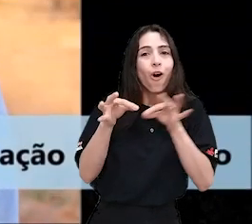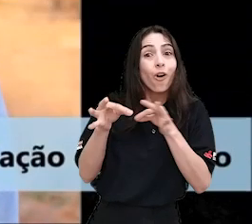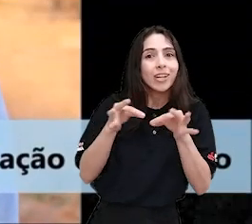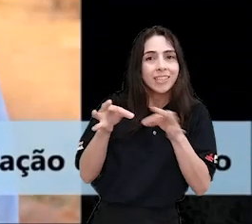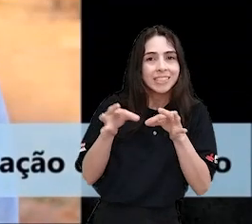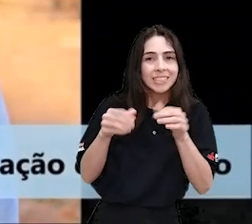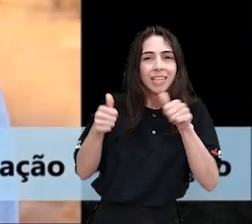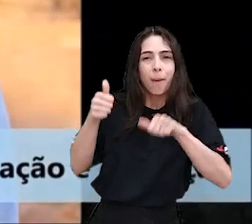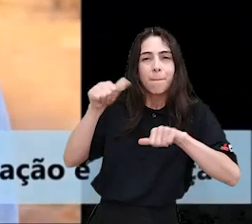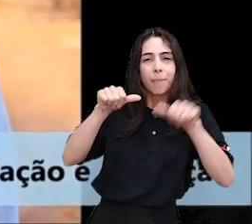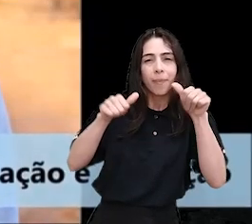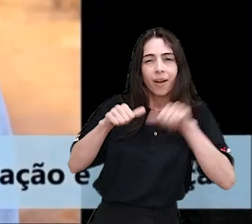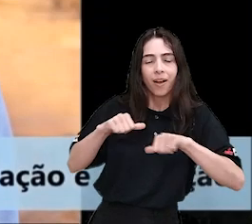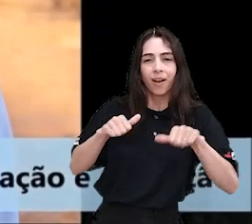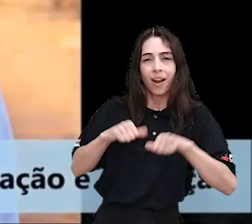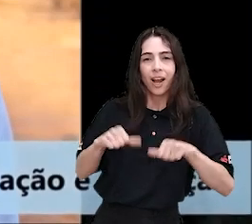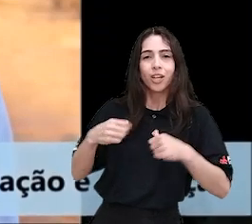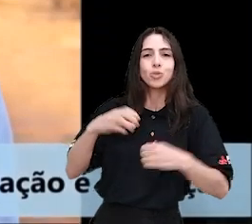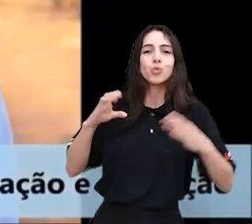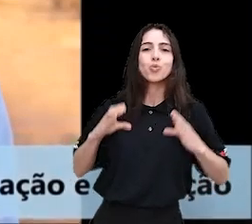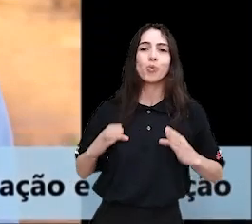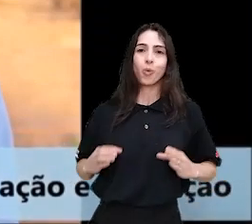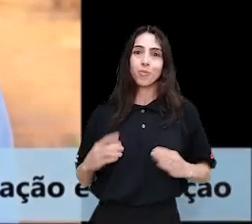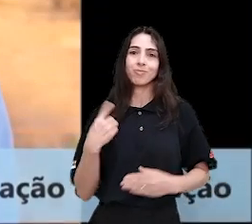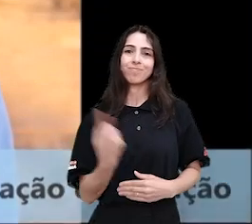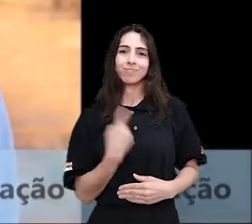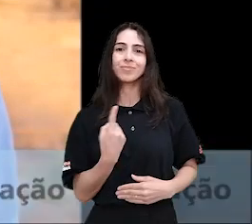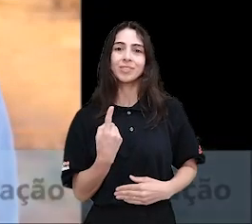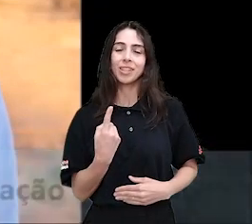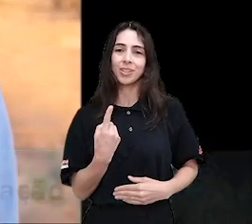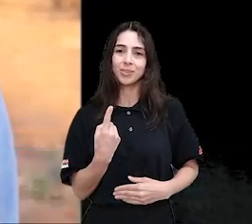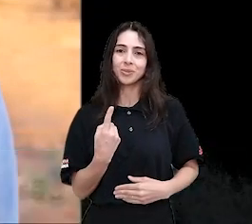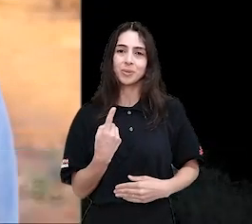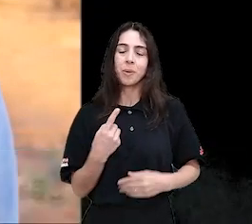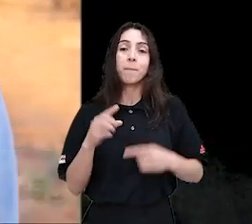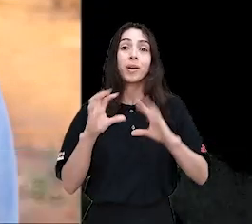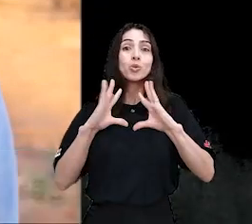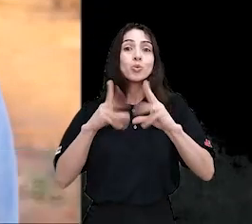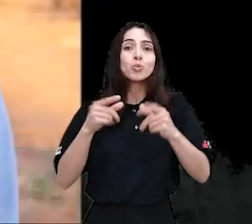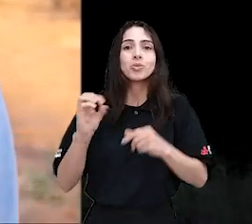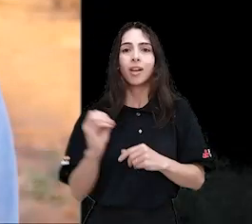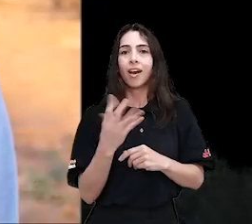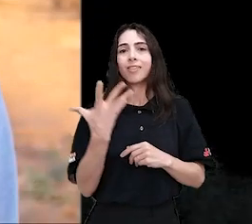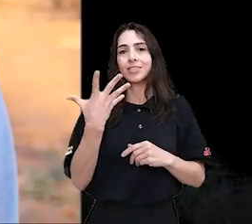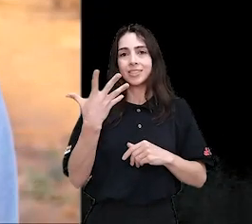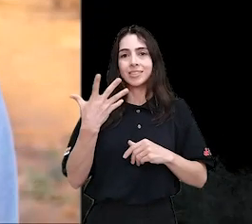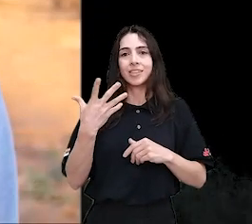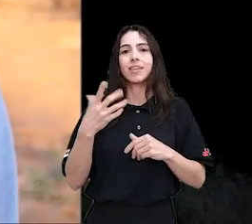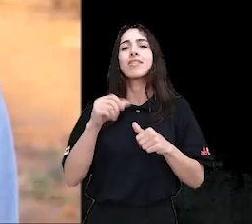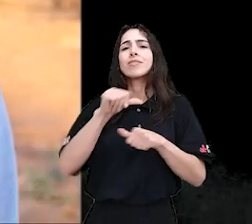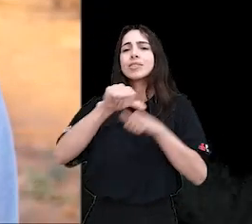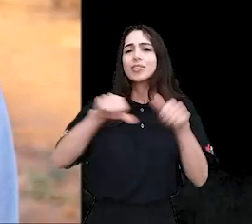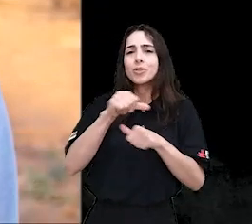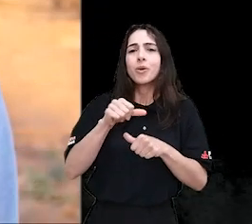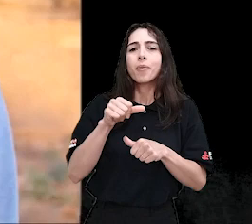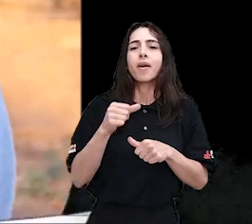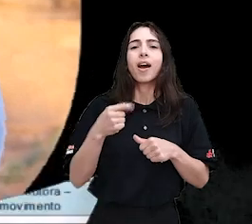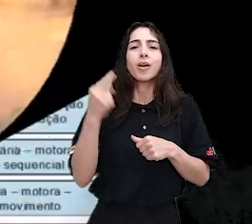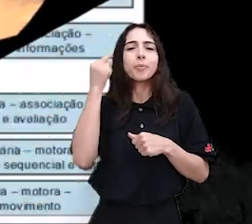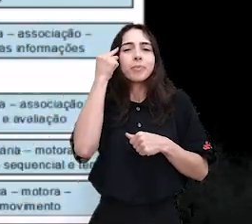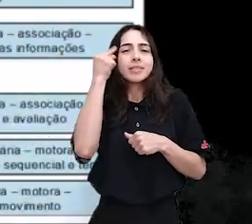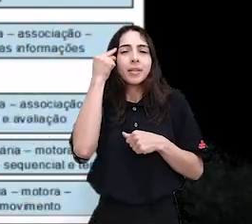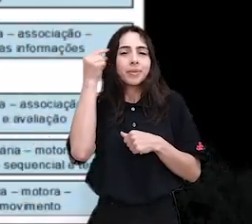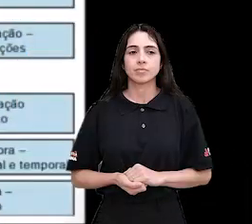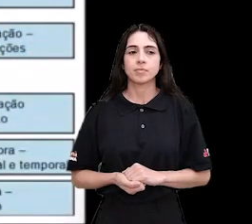planeja, organiza e também faz a avaliação dos nossos comportamentos para que as ações saiam de acordo com o que